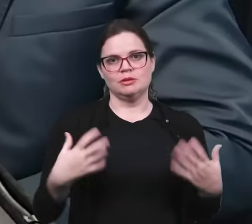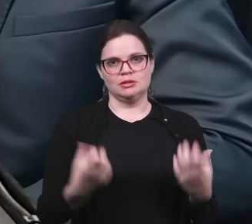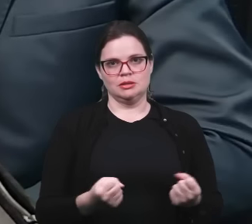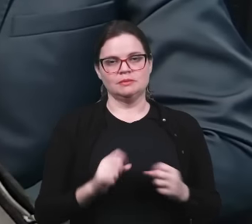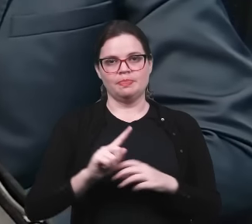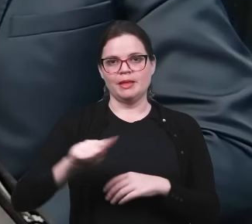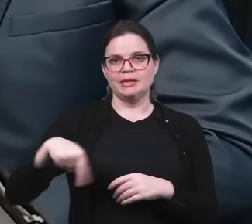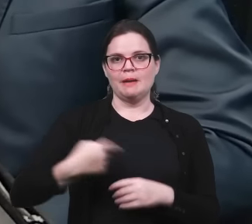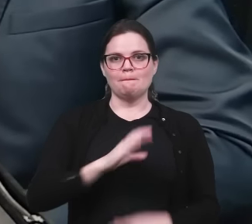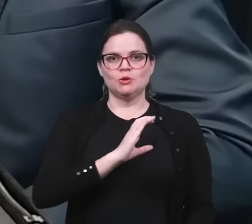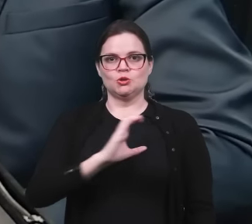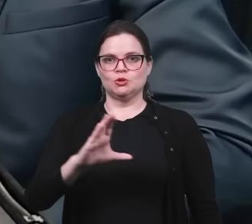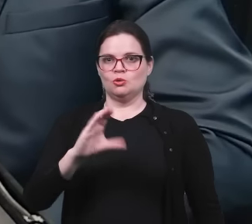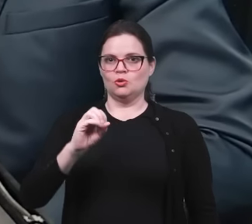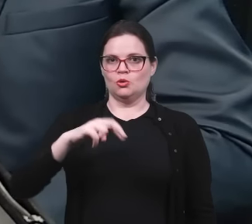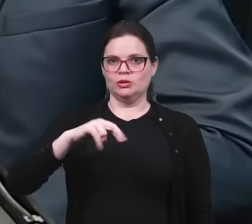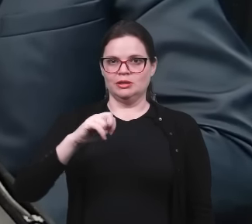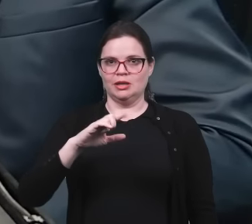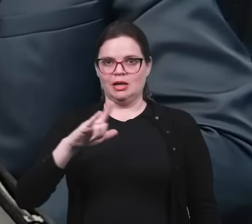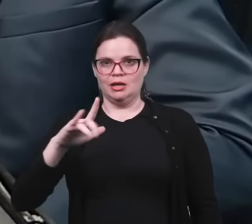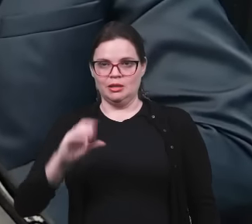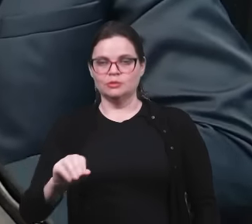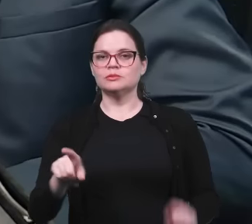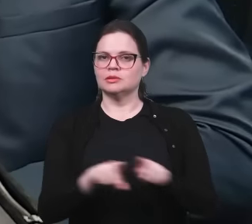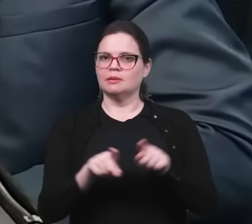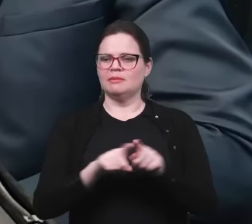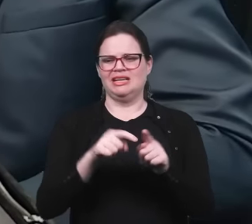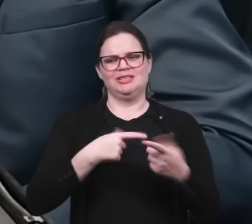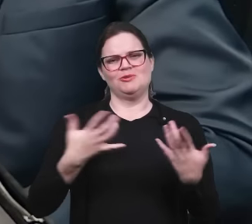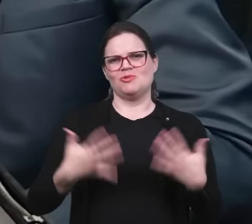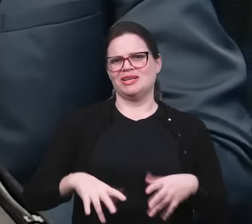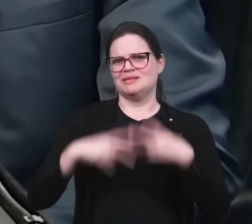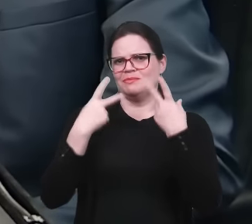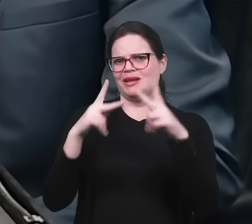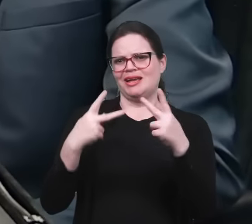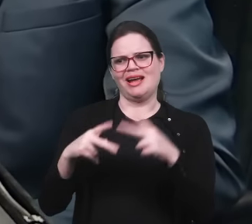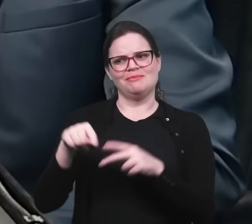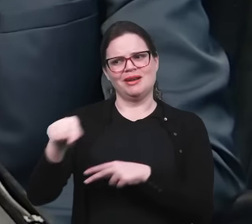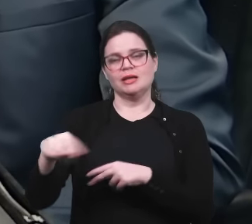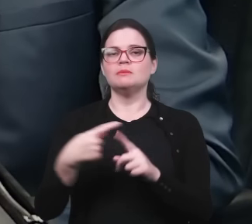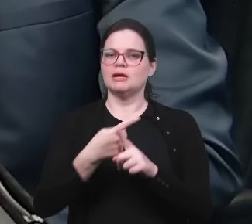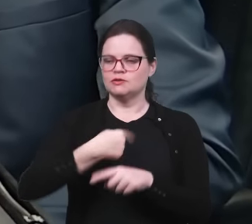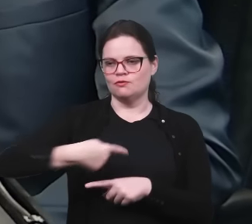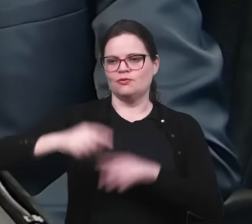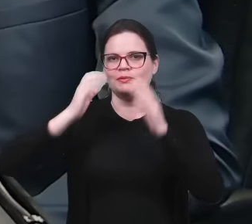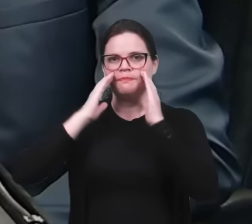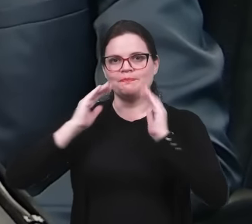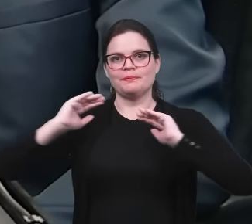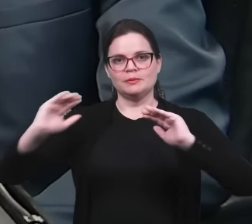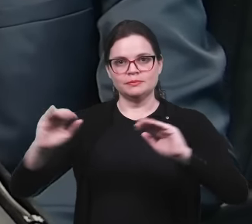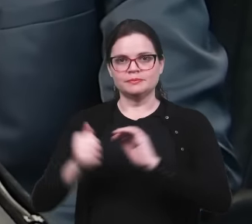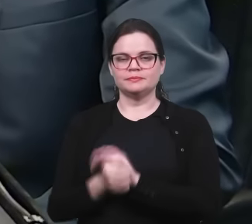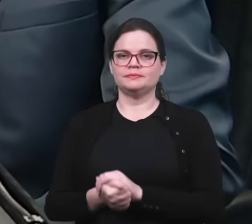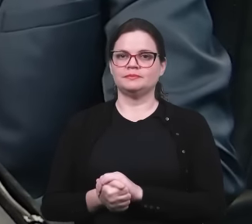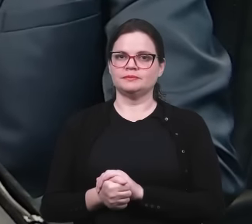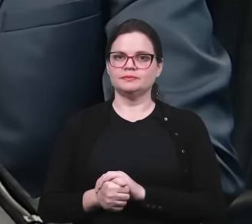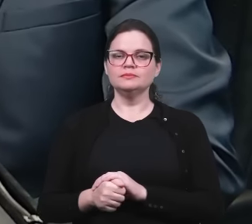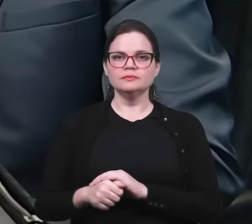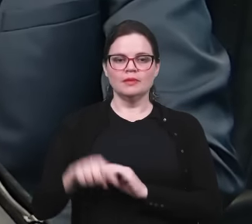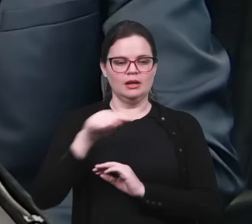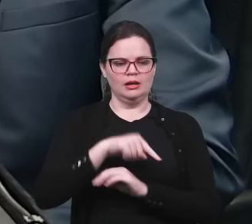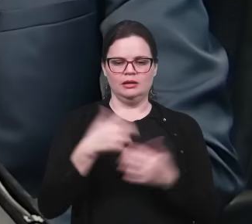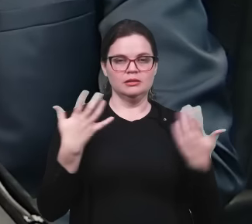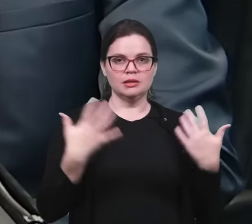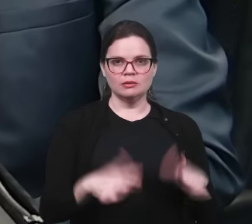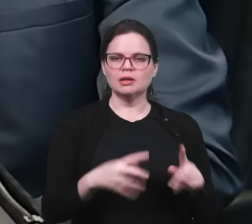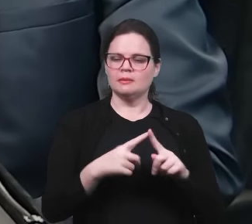mas esse negócio de pregar para gentios, a salvação é só para Israel, não é? Mas foi, em obediência, ele não queria, como o texto mesmo,